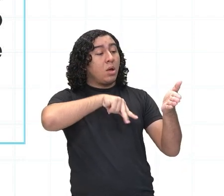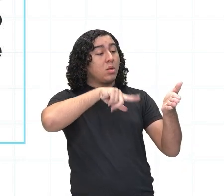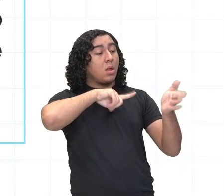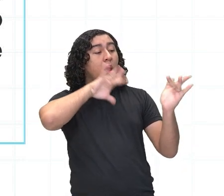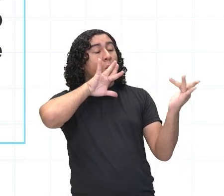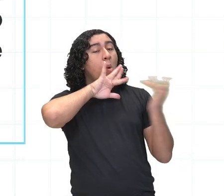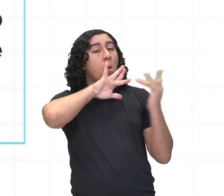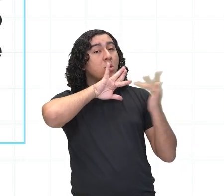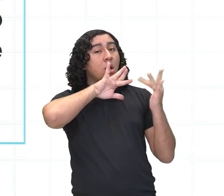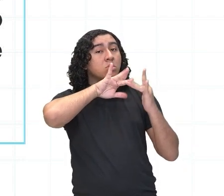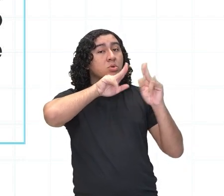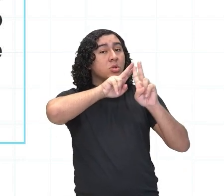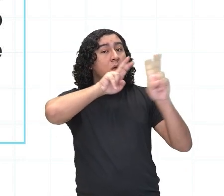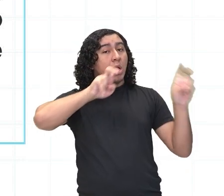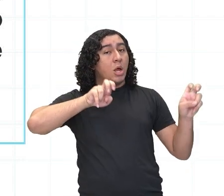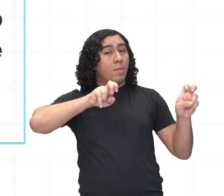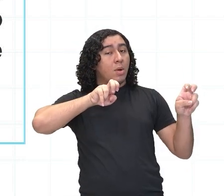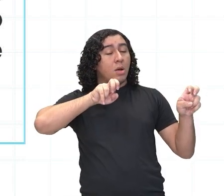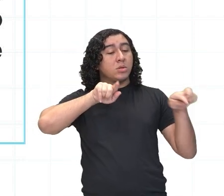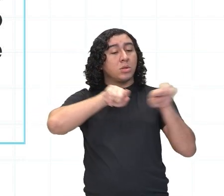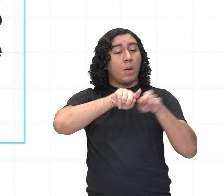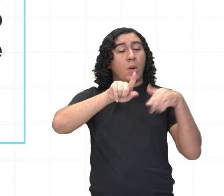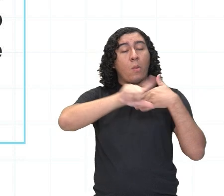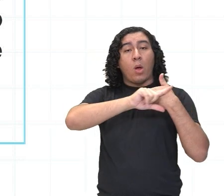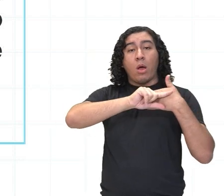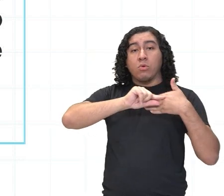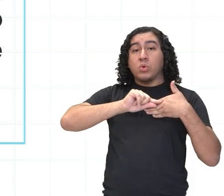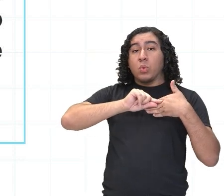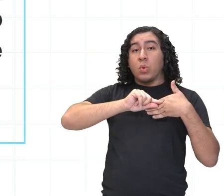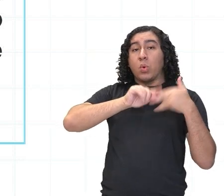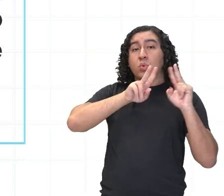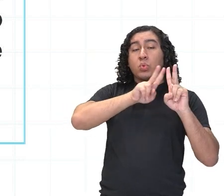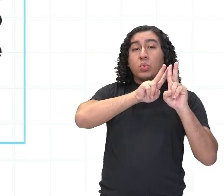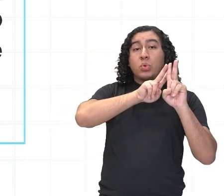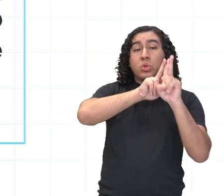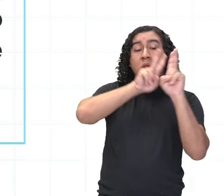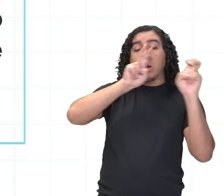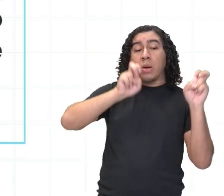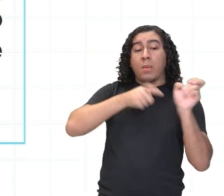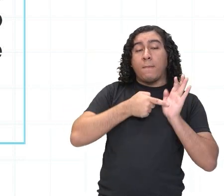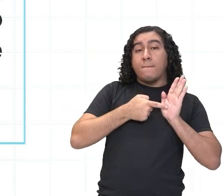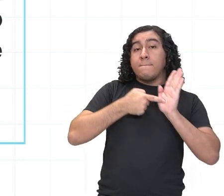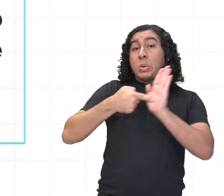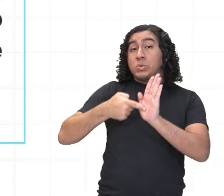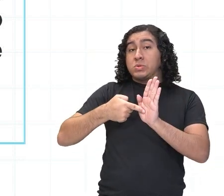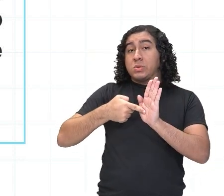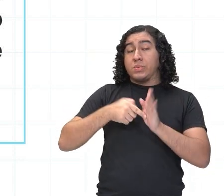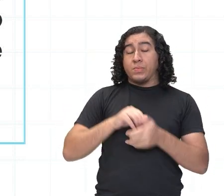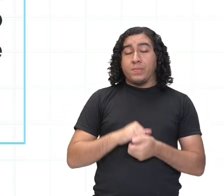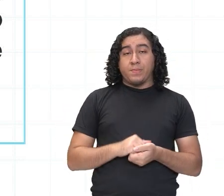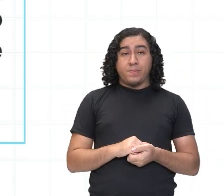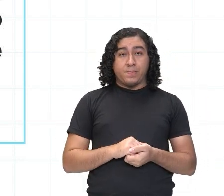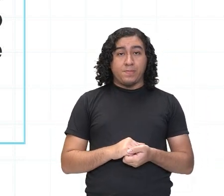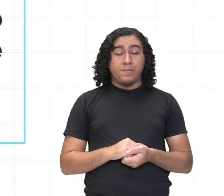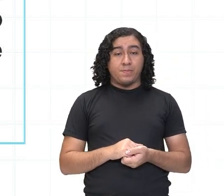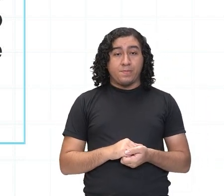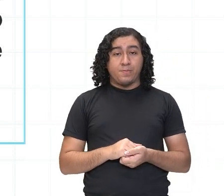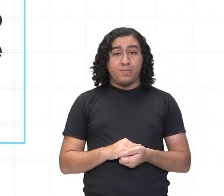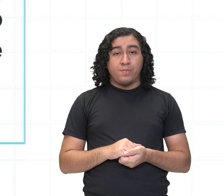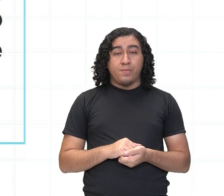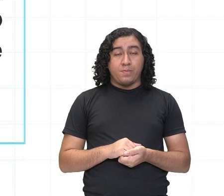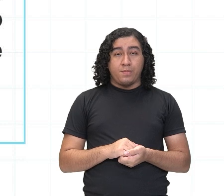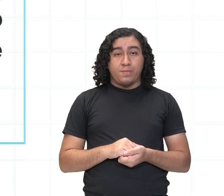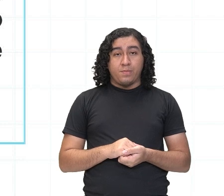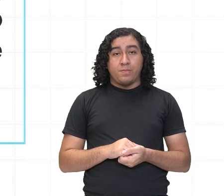assim, que o autor do texto vai apresentar o tema que ele deseja debater. A contextualização pode